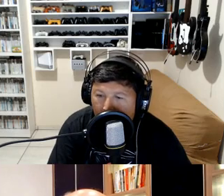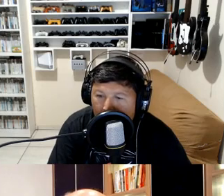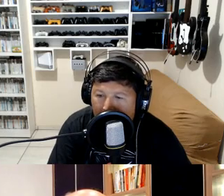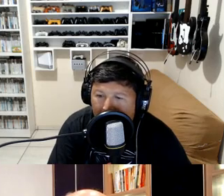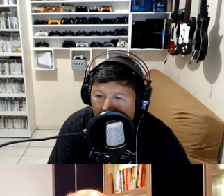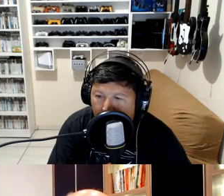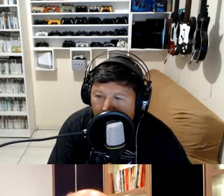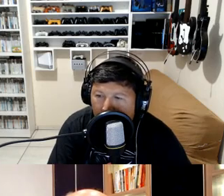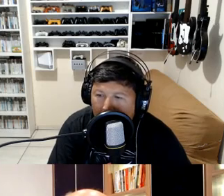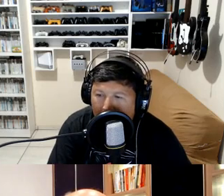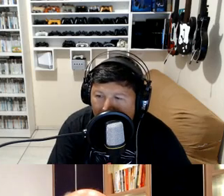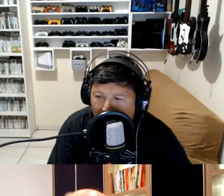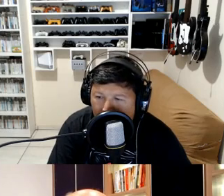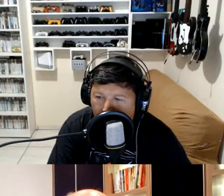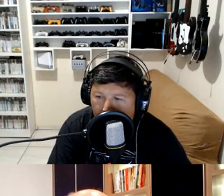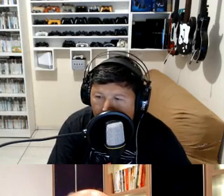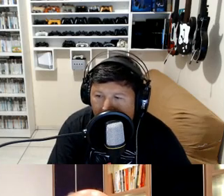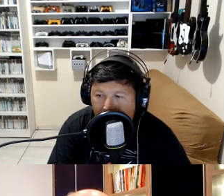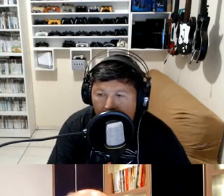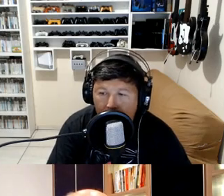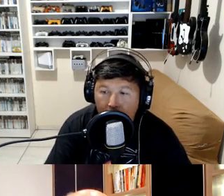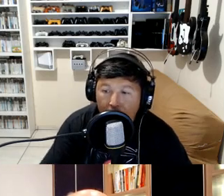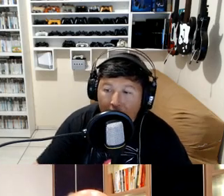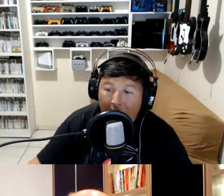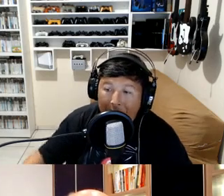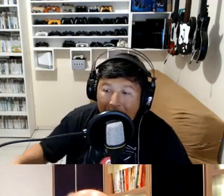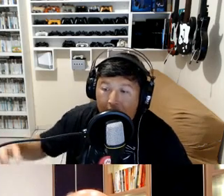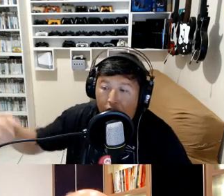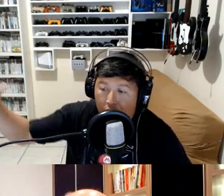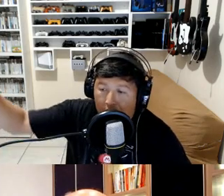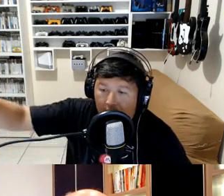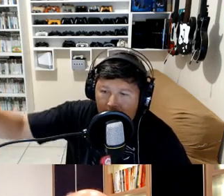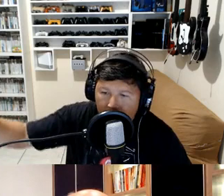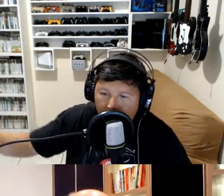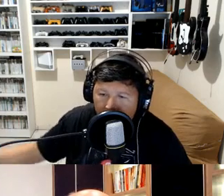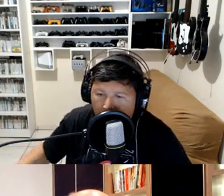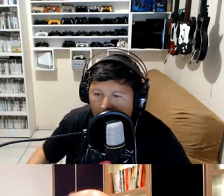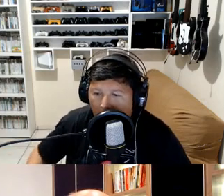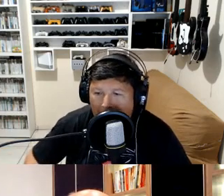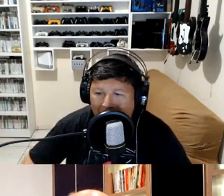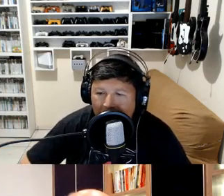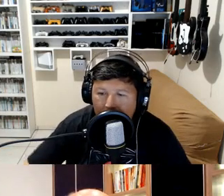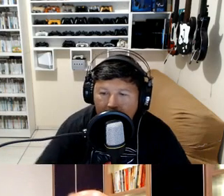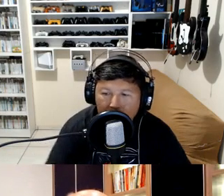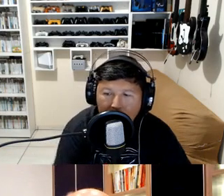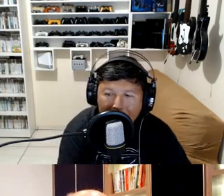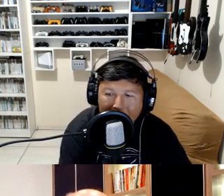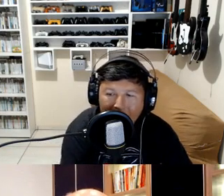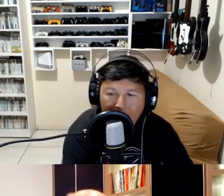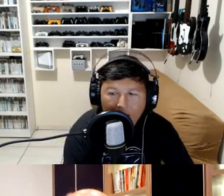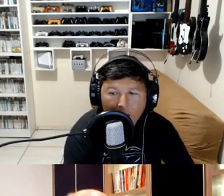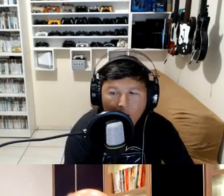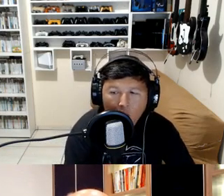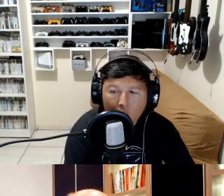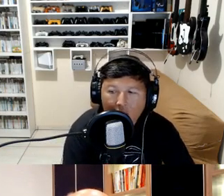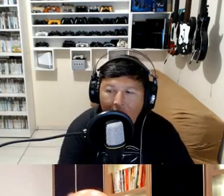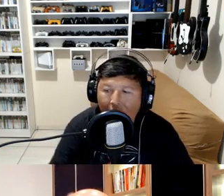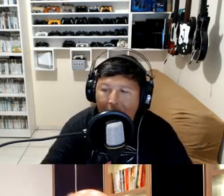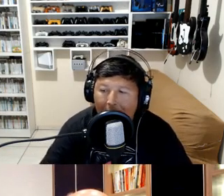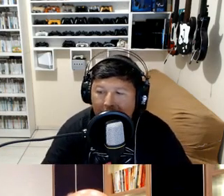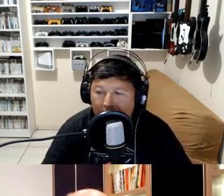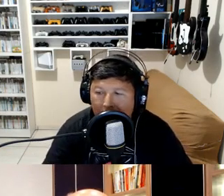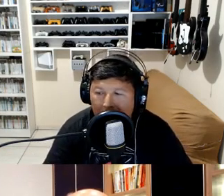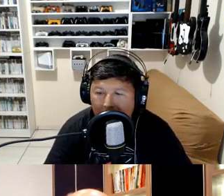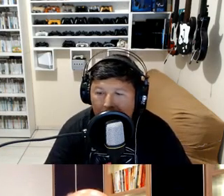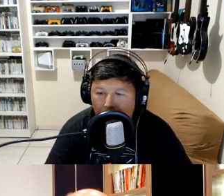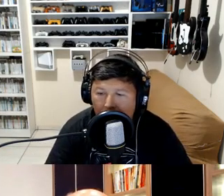retorno imediato para os Estados Unidos, acho que é os americanos que estão aqui. A Embaixada dos Estados Unidos em Brasília gostaria de informar os